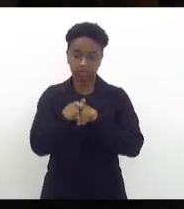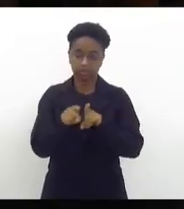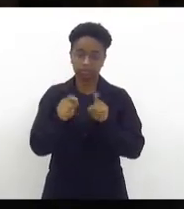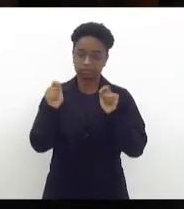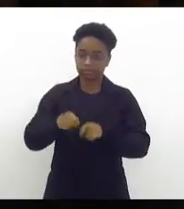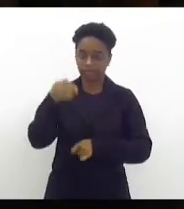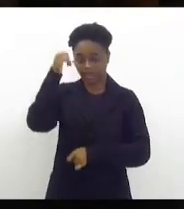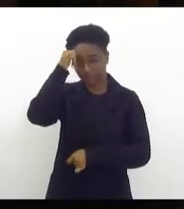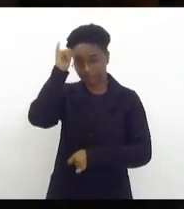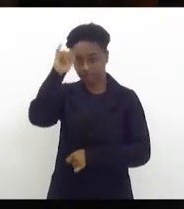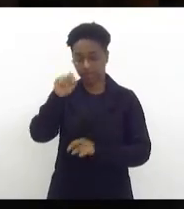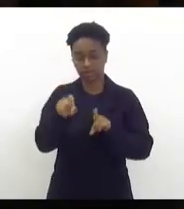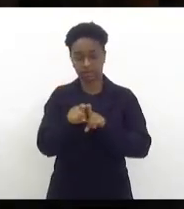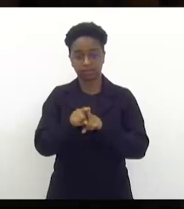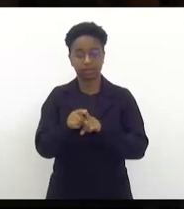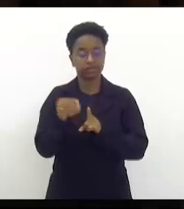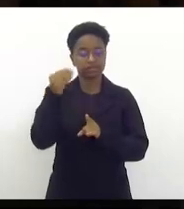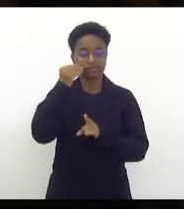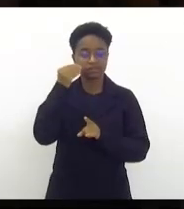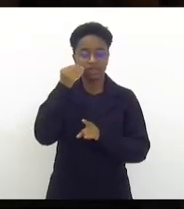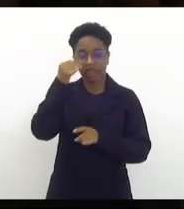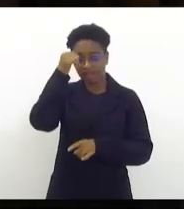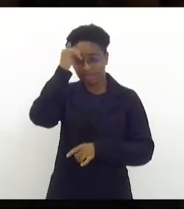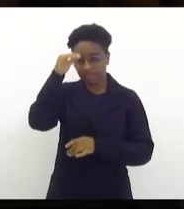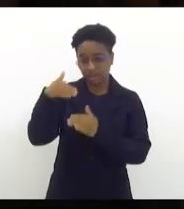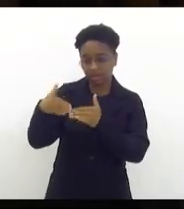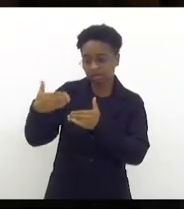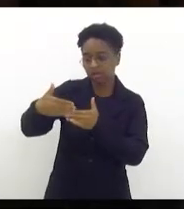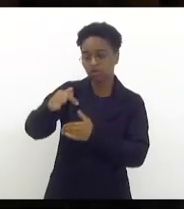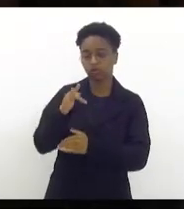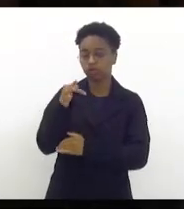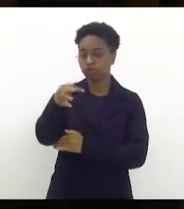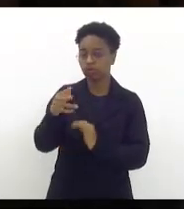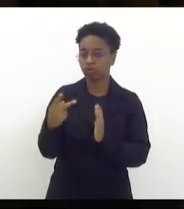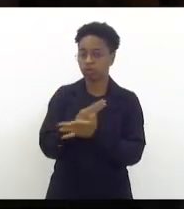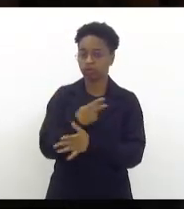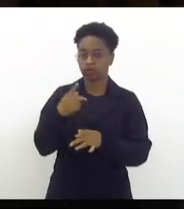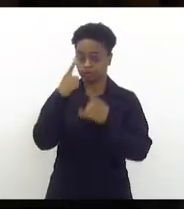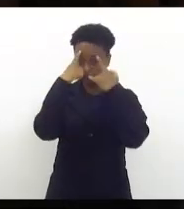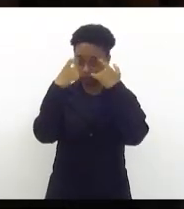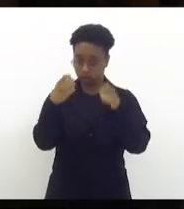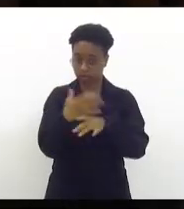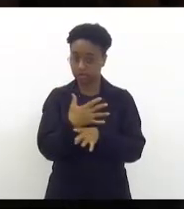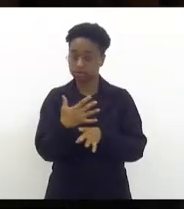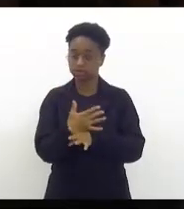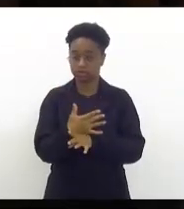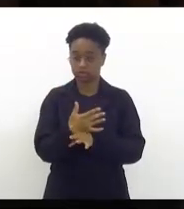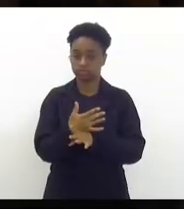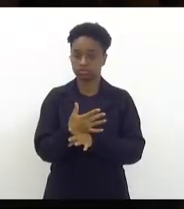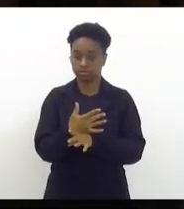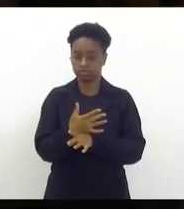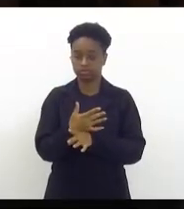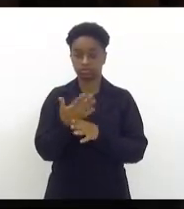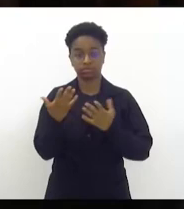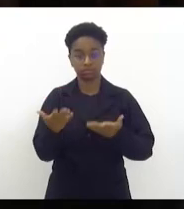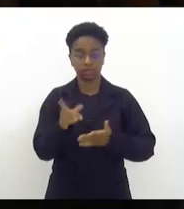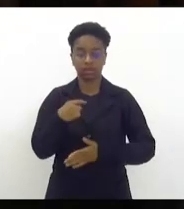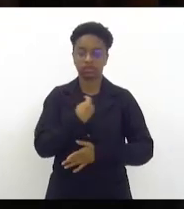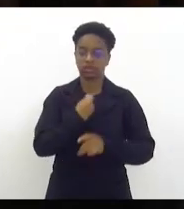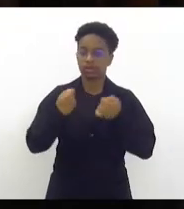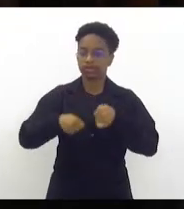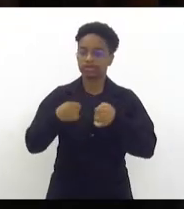evitar e prevenir que outras situações de violência urbana acontecessem. Então, a gente